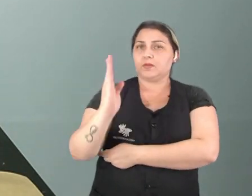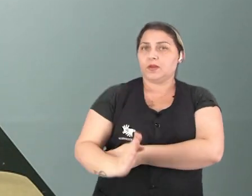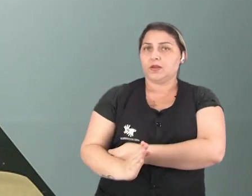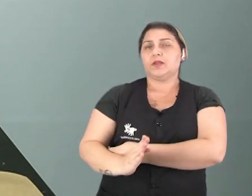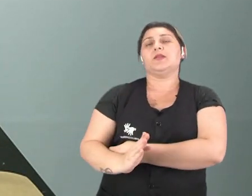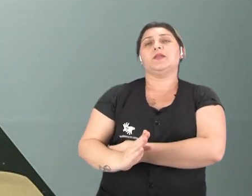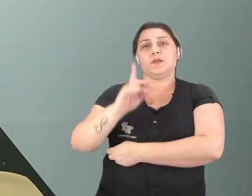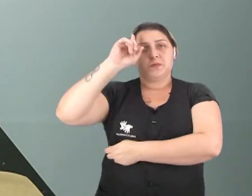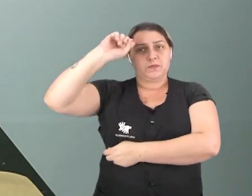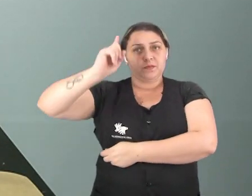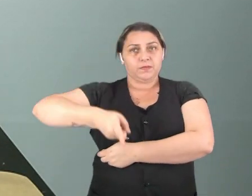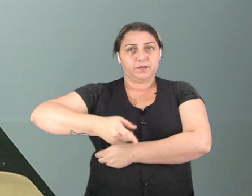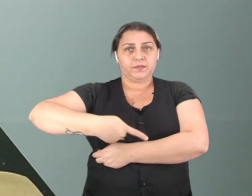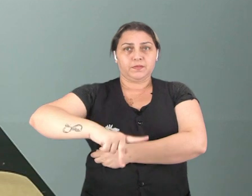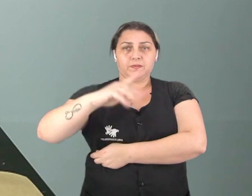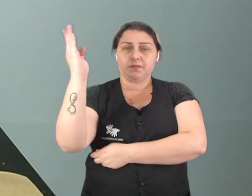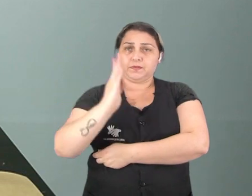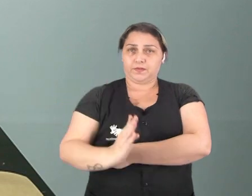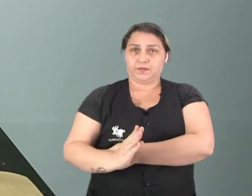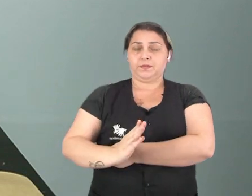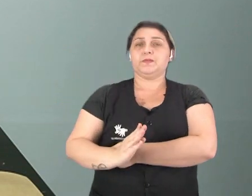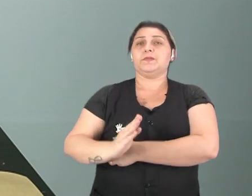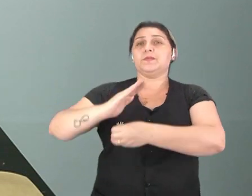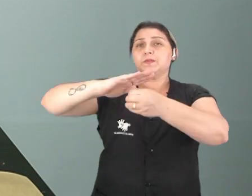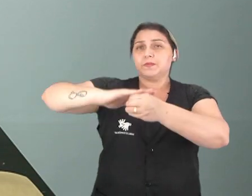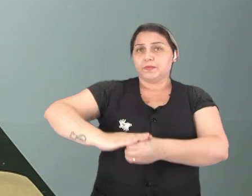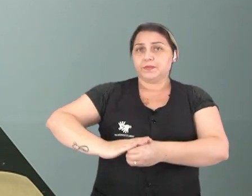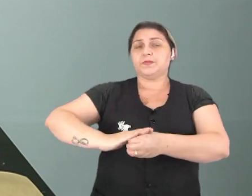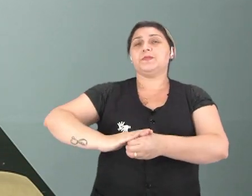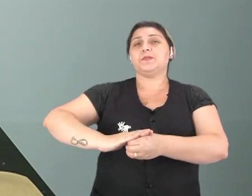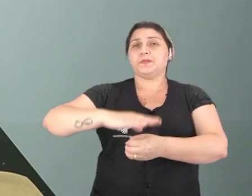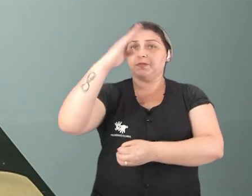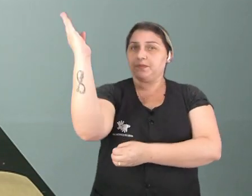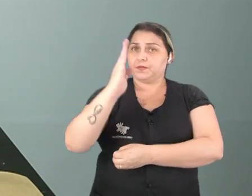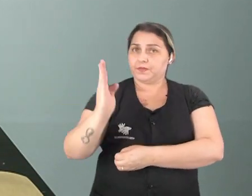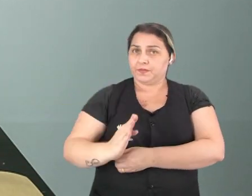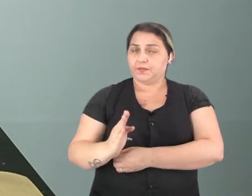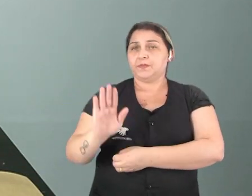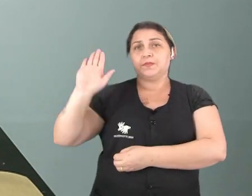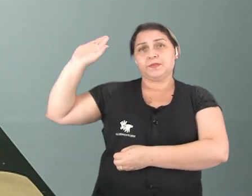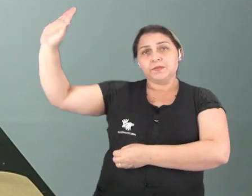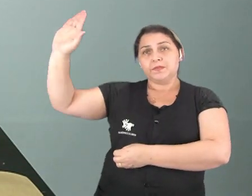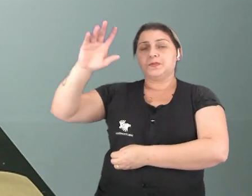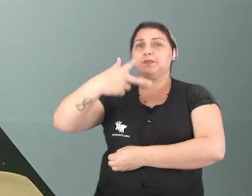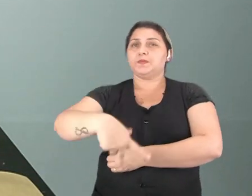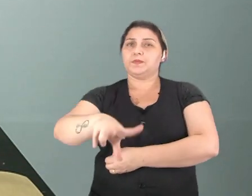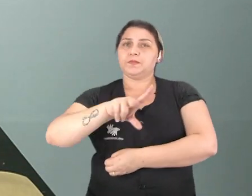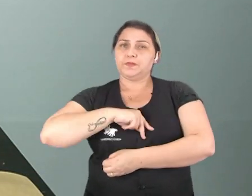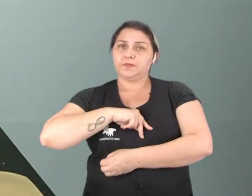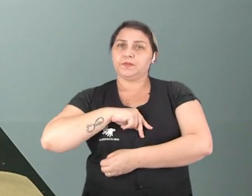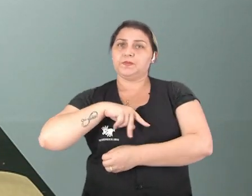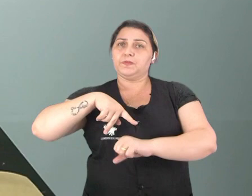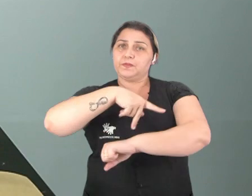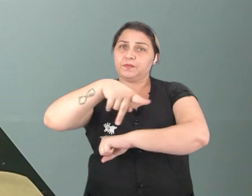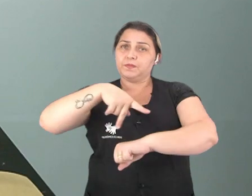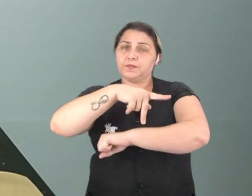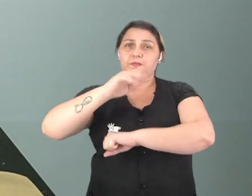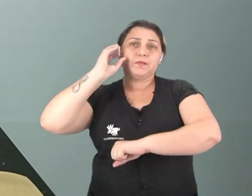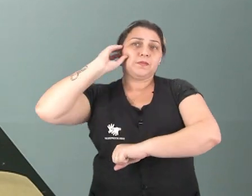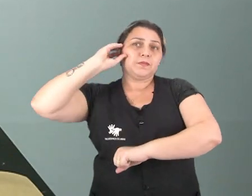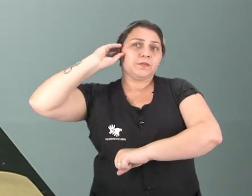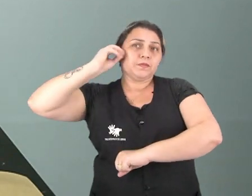colônia, né, o território brasileiro era colônia de Portugal, ele administrava tudo lá de Portugal, né? O Dom